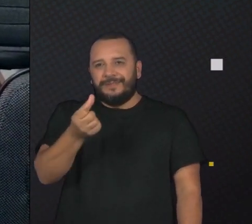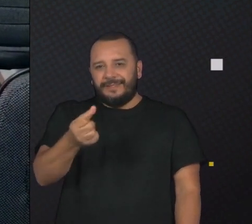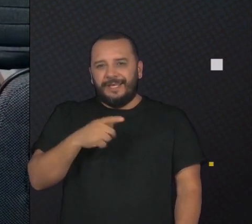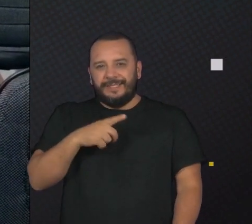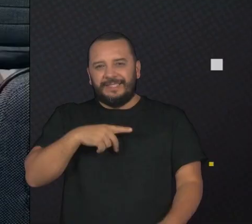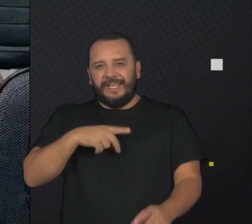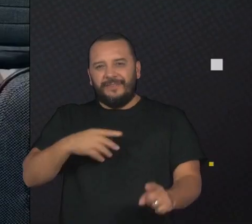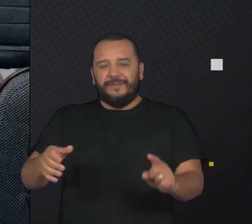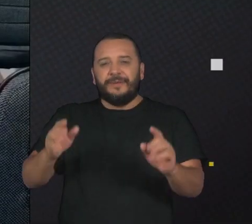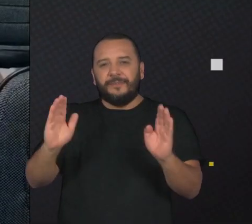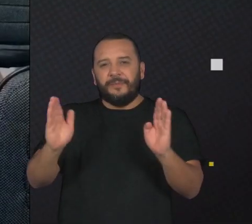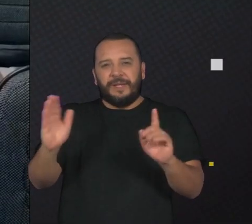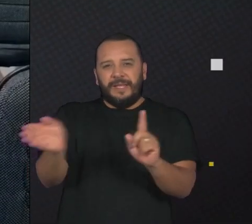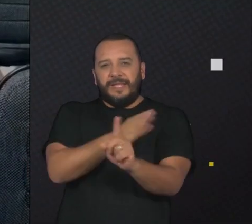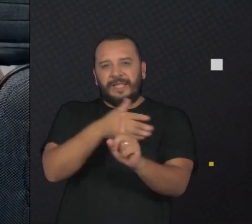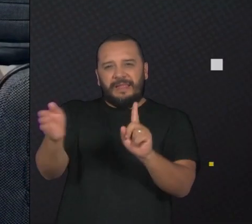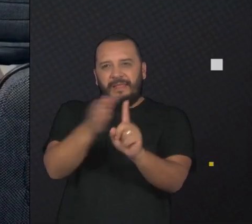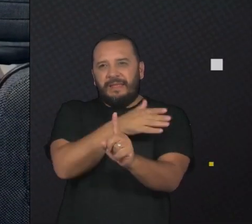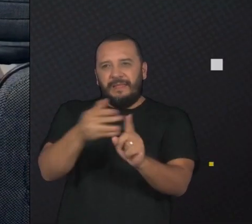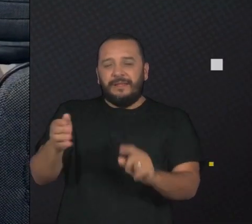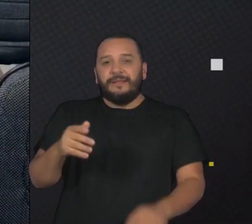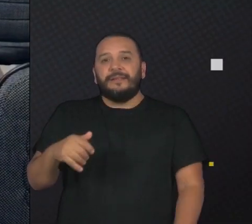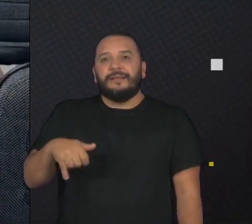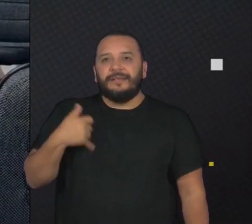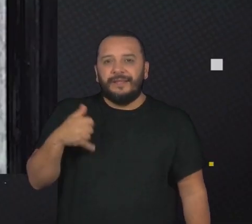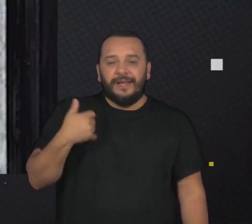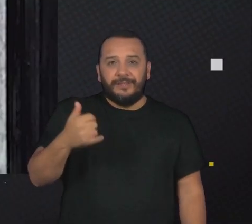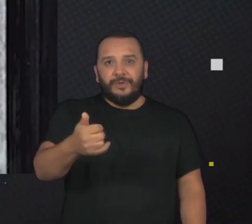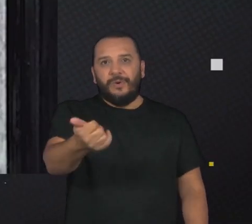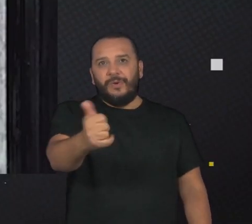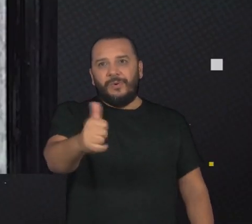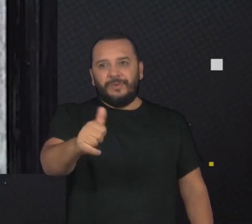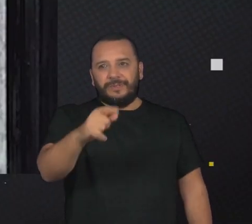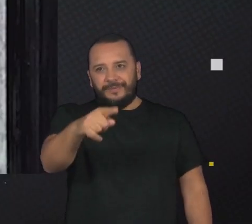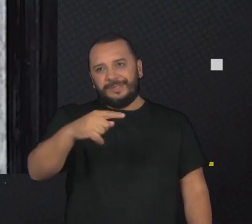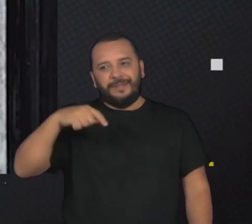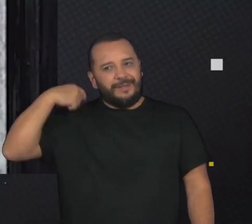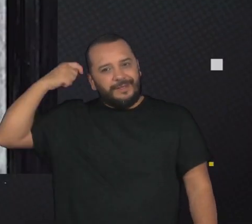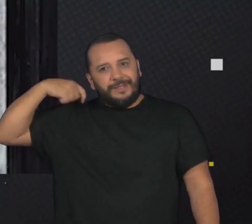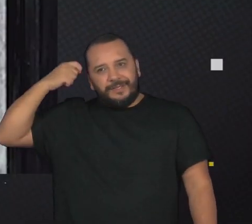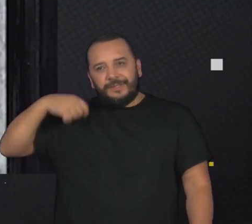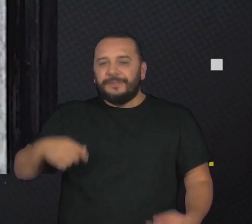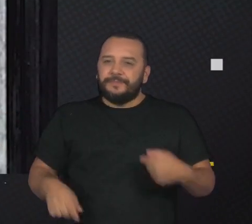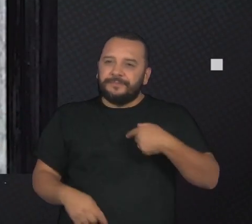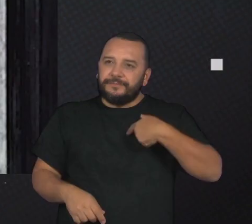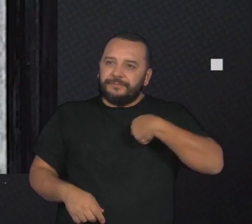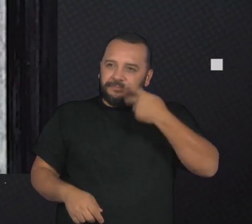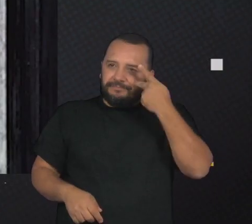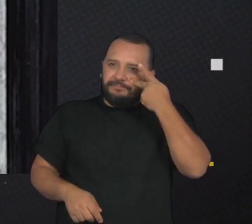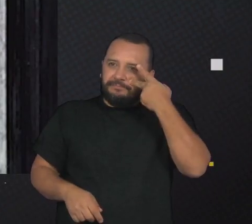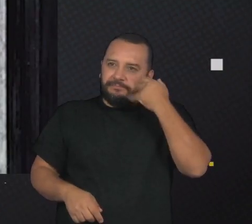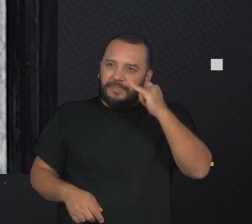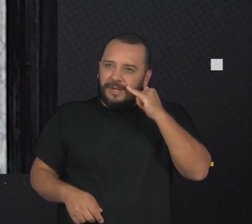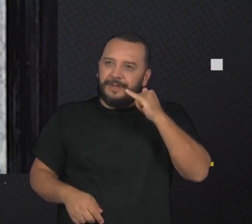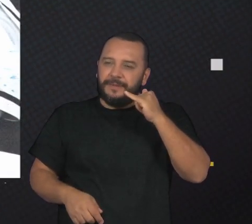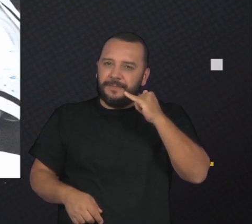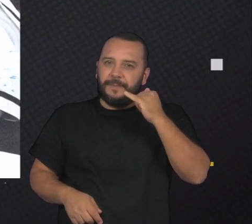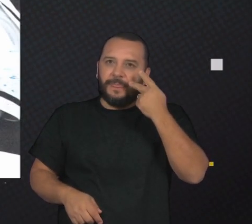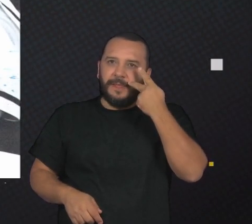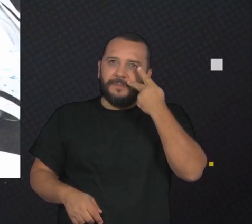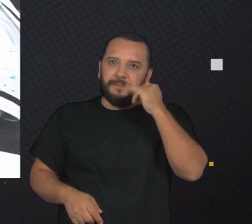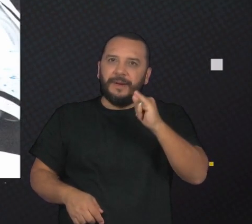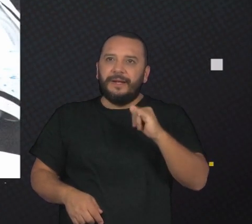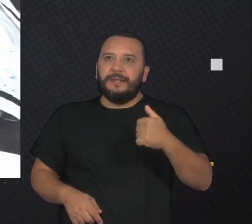menino ainda com 11 anos, já um ator, né? 11 anos, e eu era o pai daqueles que,